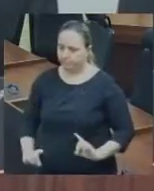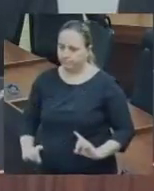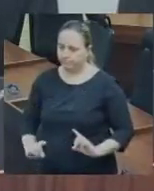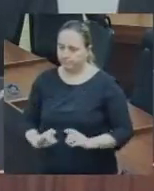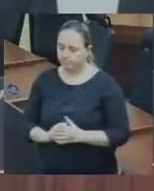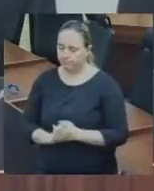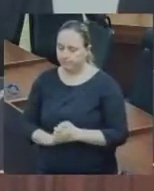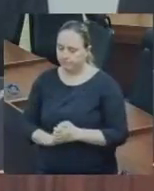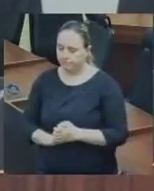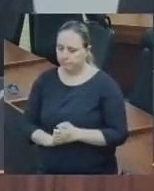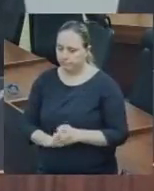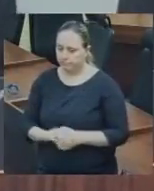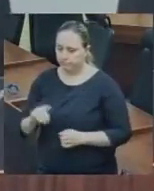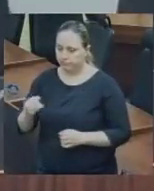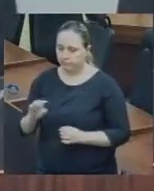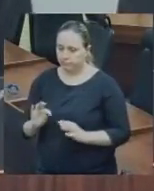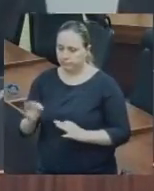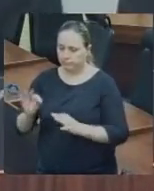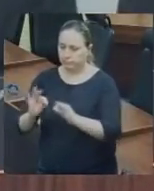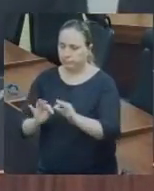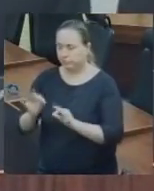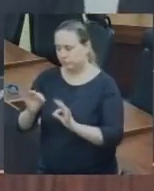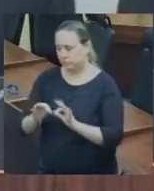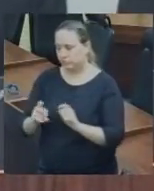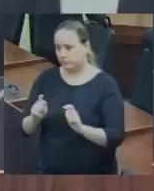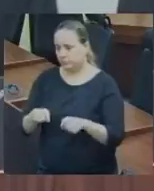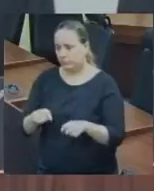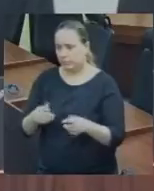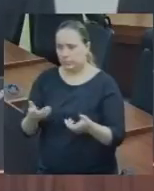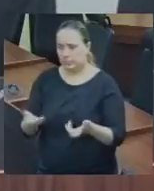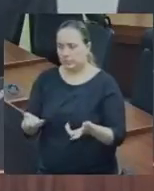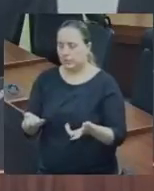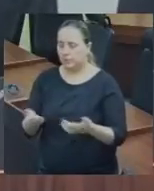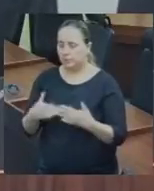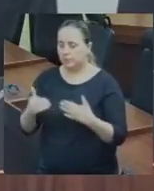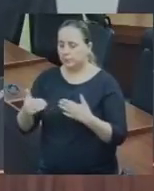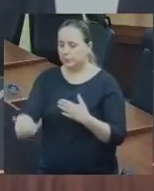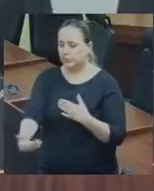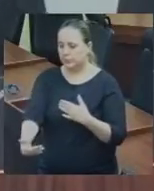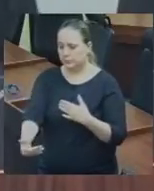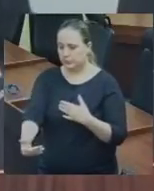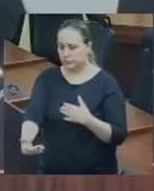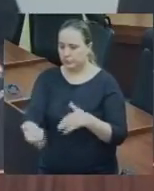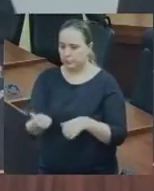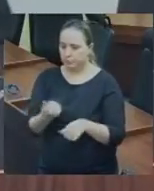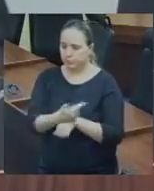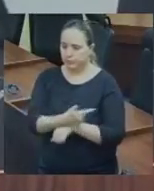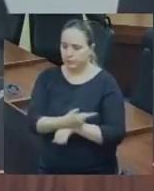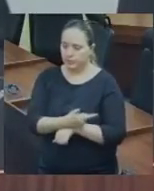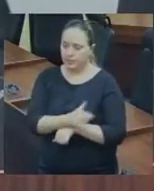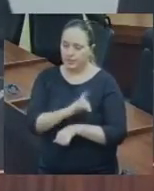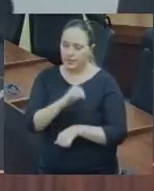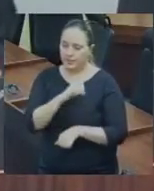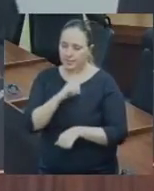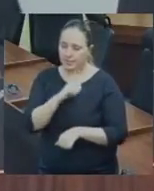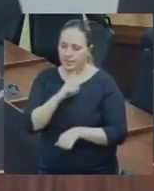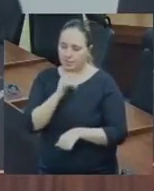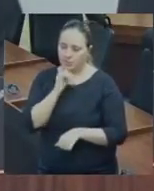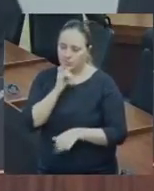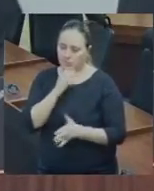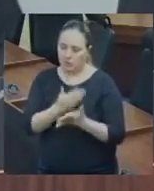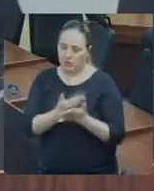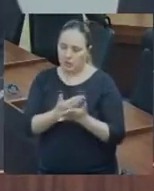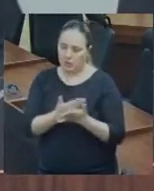é uma tecnologia que permite ele e além do que ele obtém numa aula